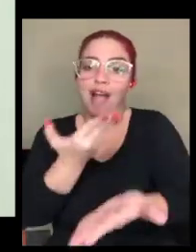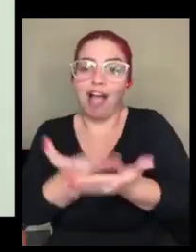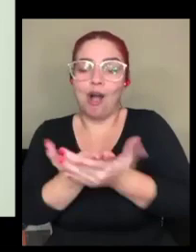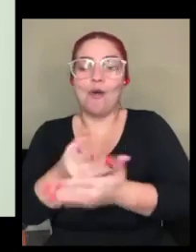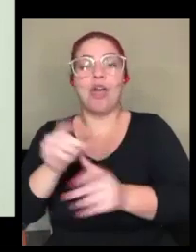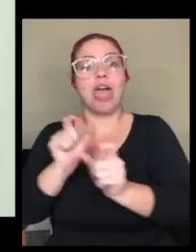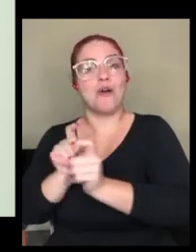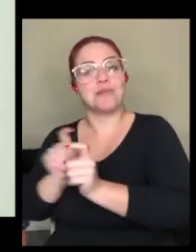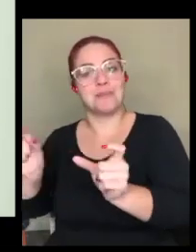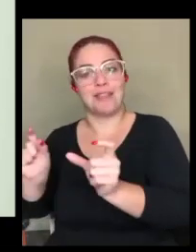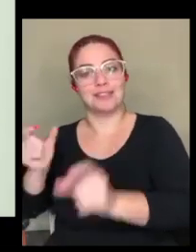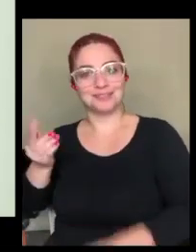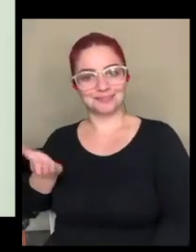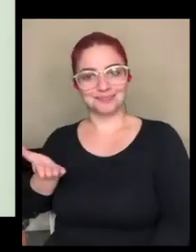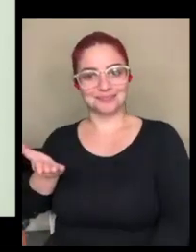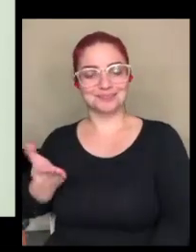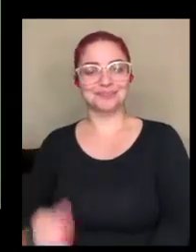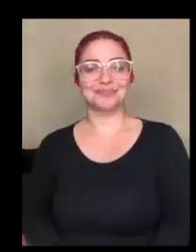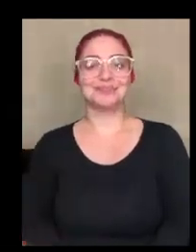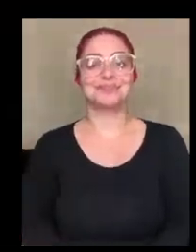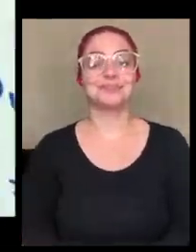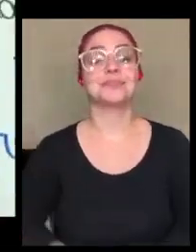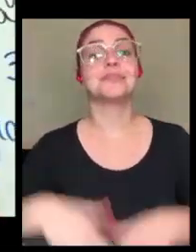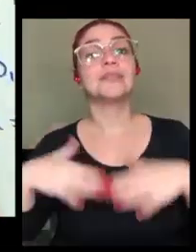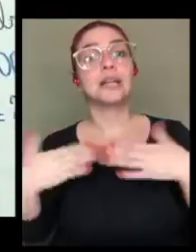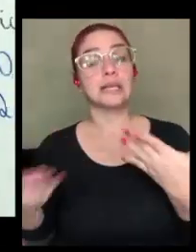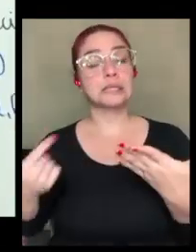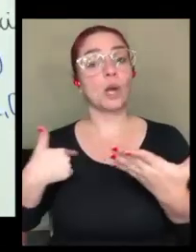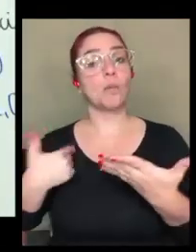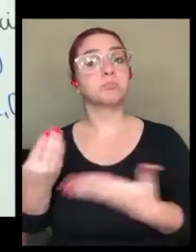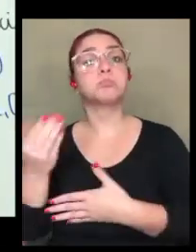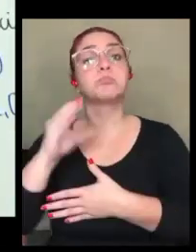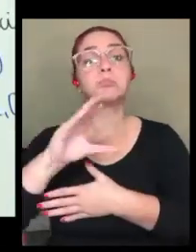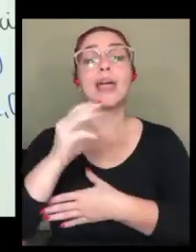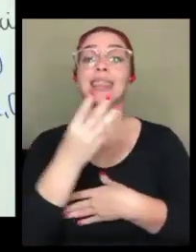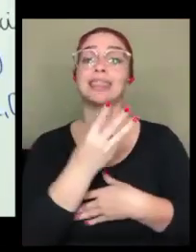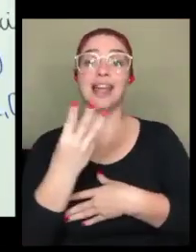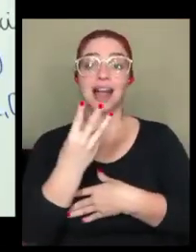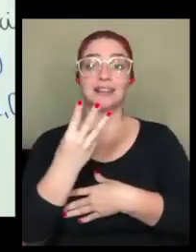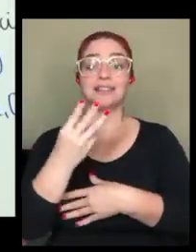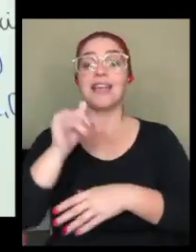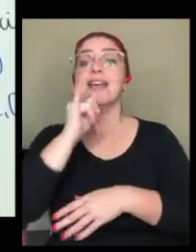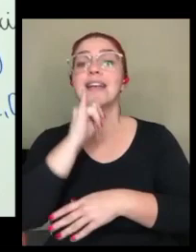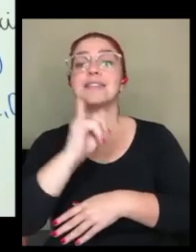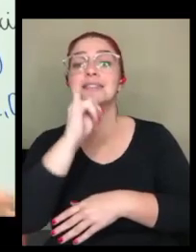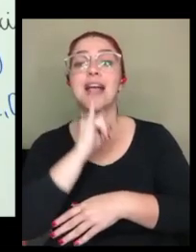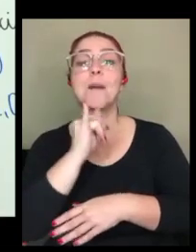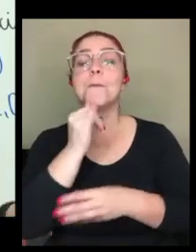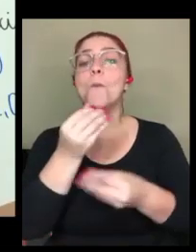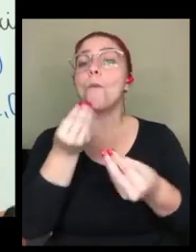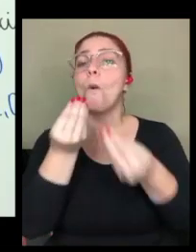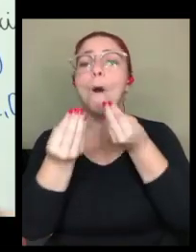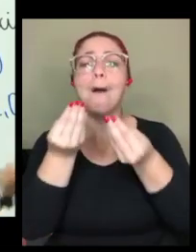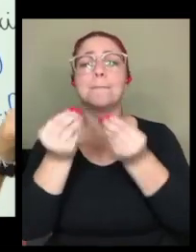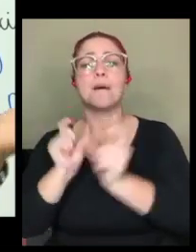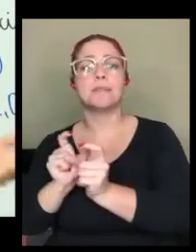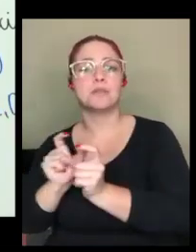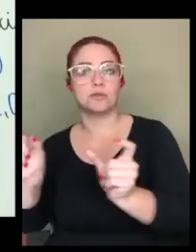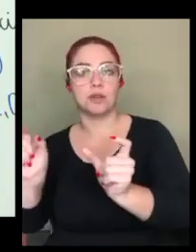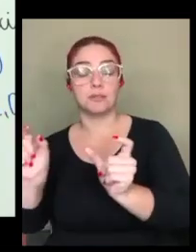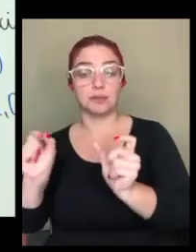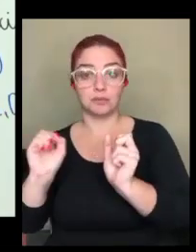continuar a nossa aula sobre expressões algébricas. Gente, então eu trouxe aqui para vocês 3 exemplos de aplicação de uma